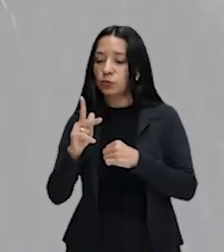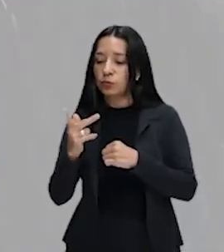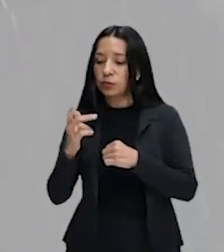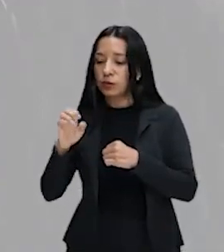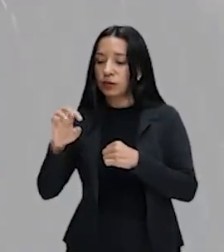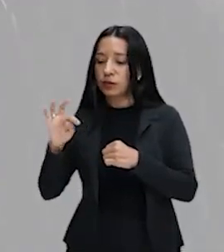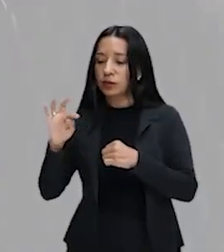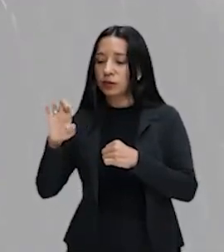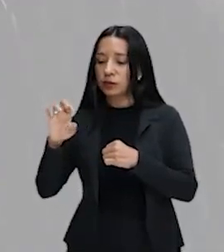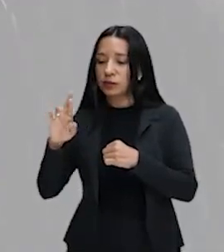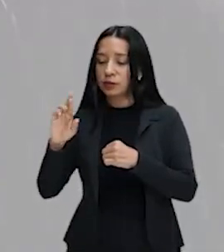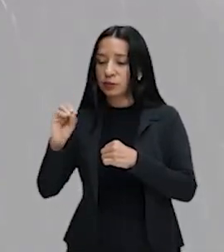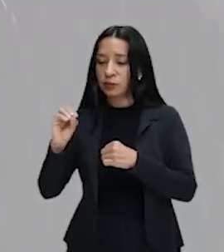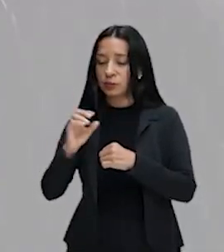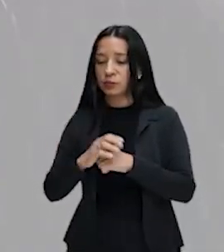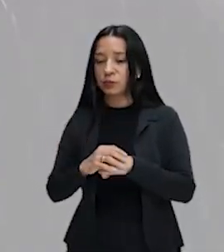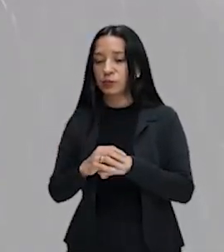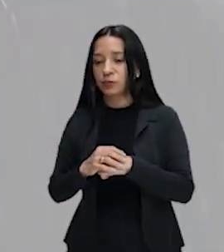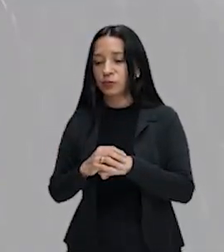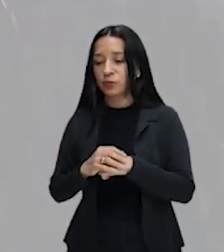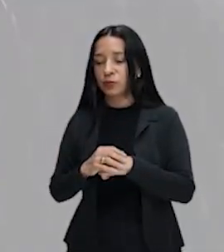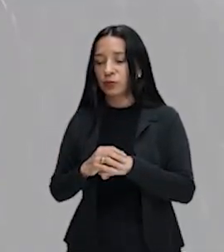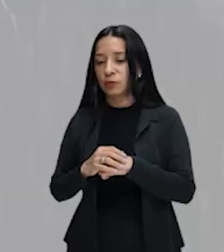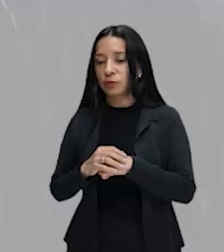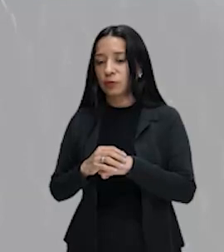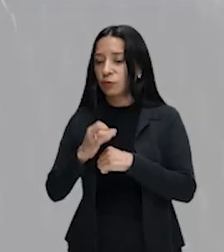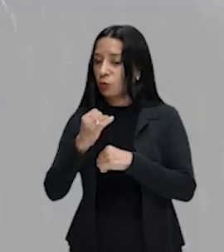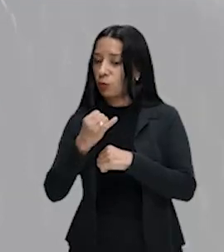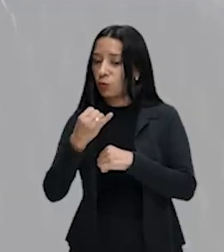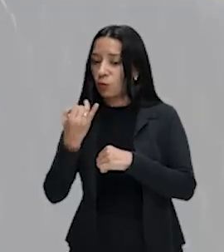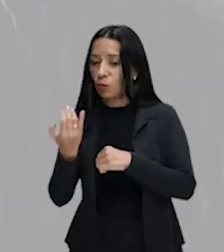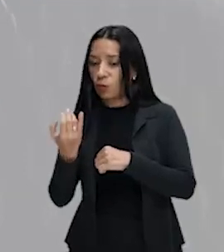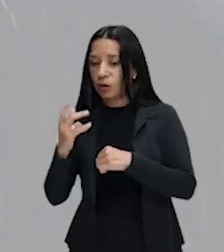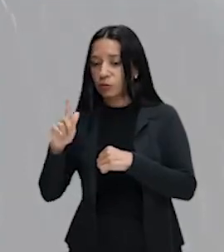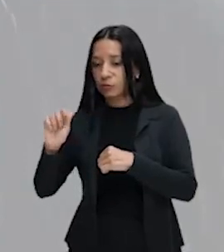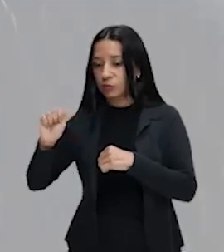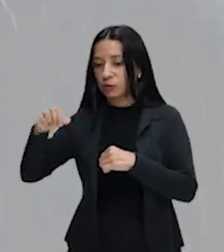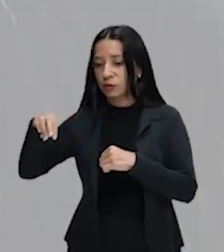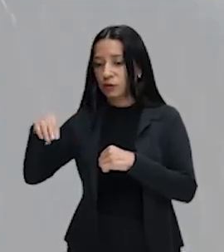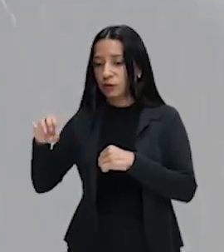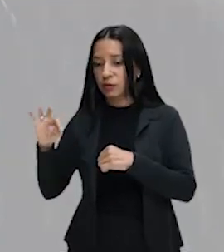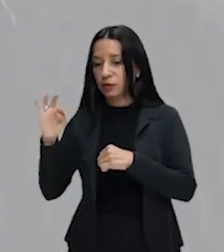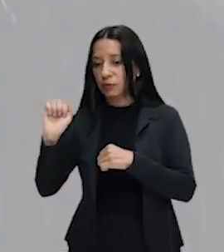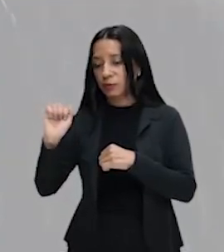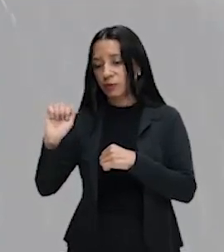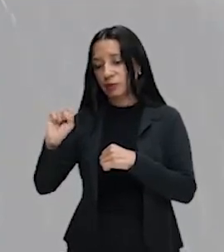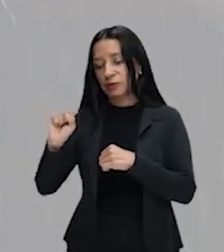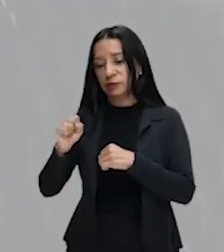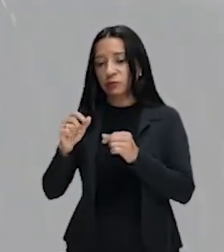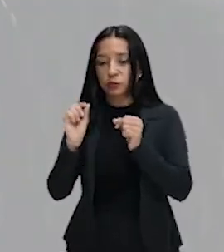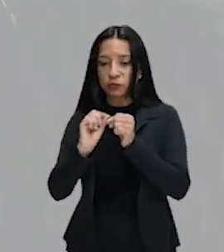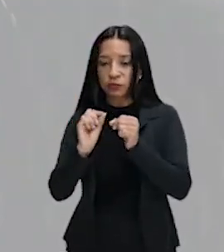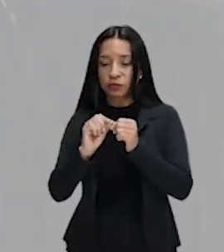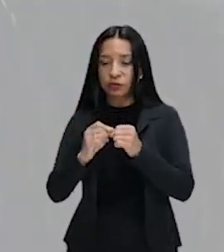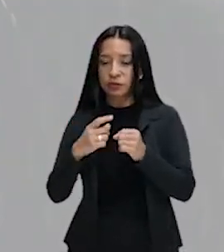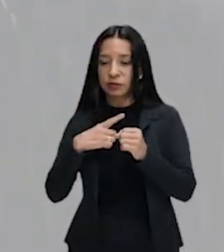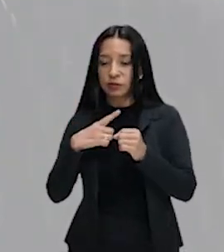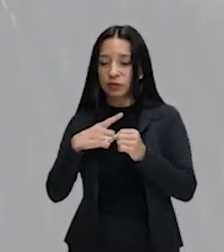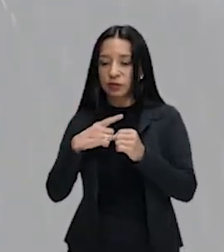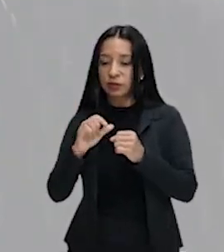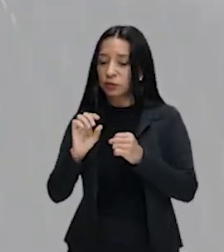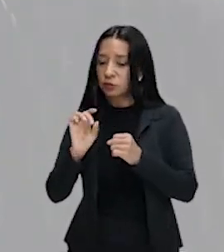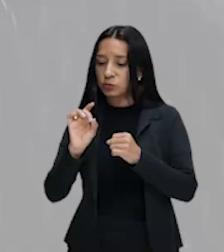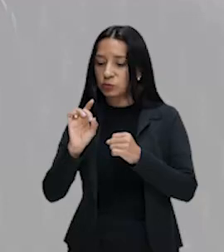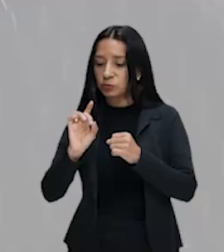heterozigoto. Agora vamos ver quais são os gametas que este indivíduo aqui produz. Veja que ele só tem alelos